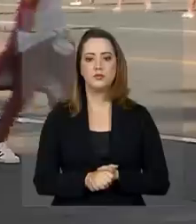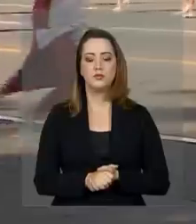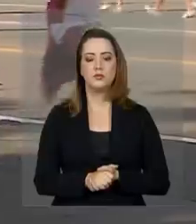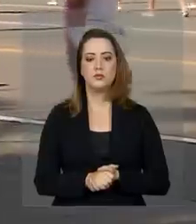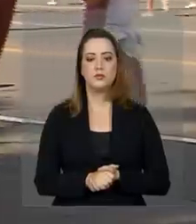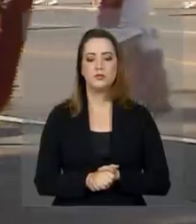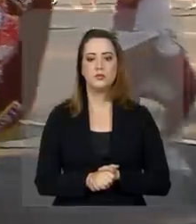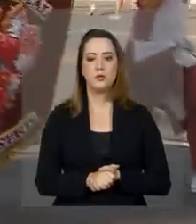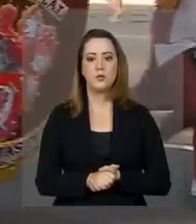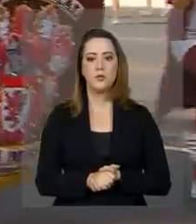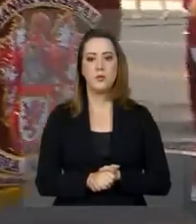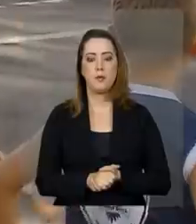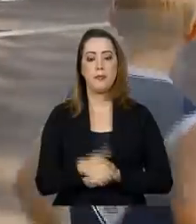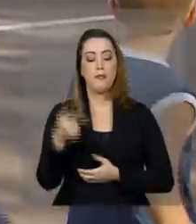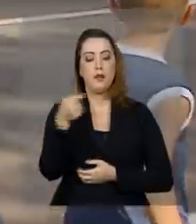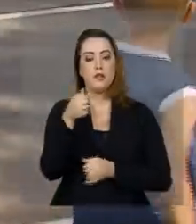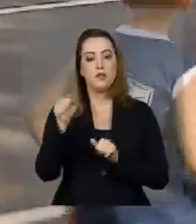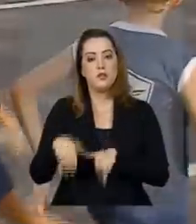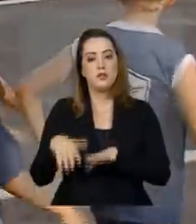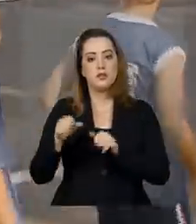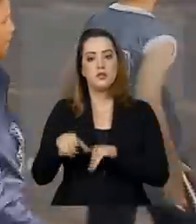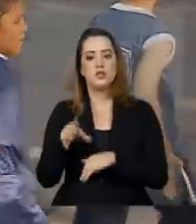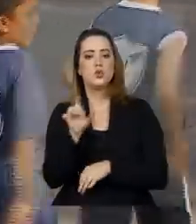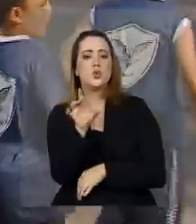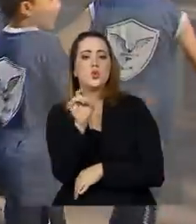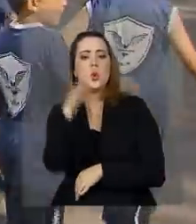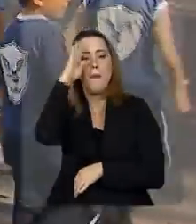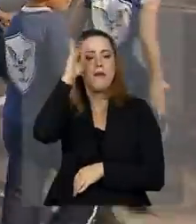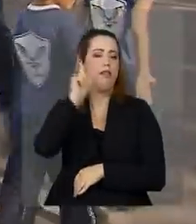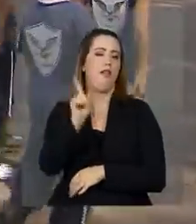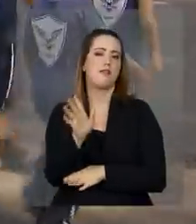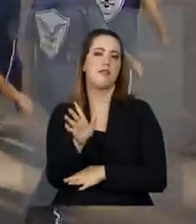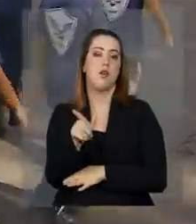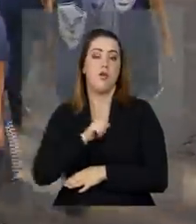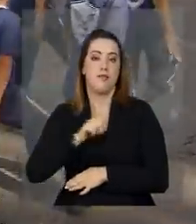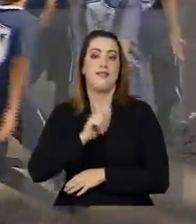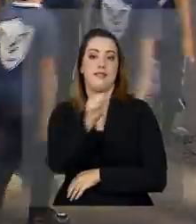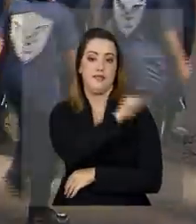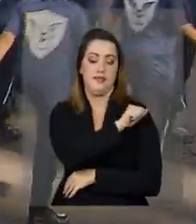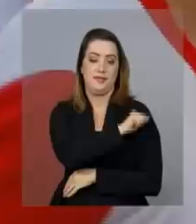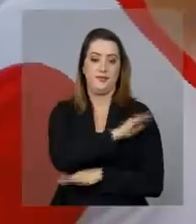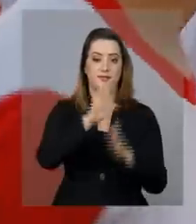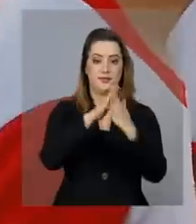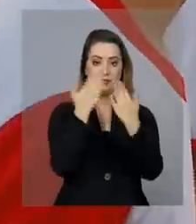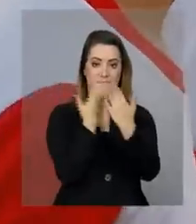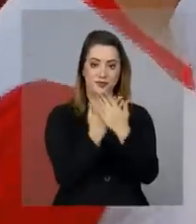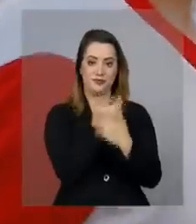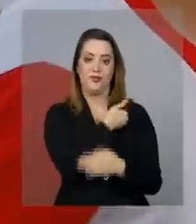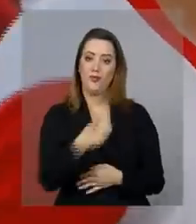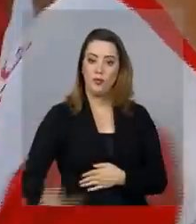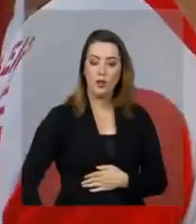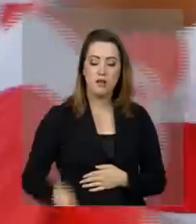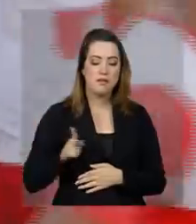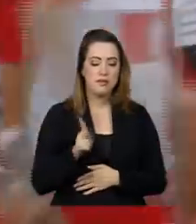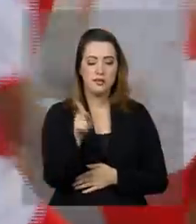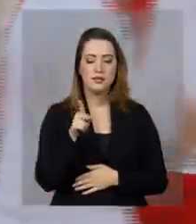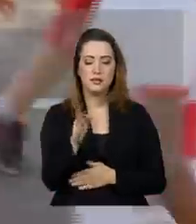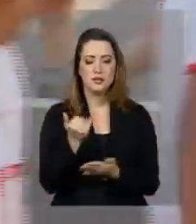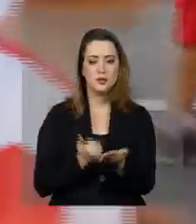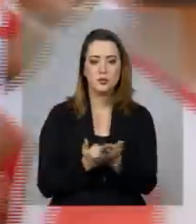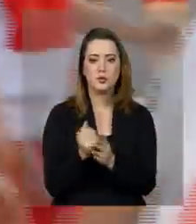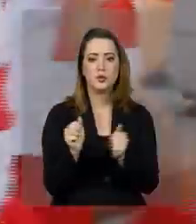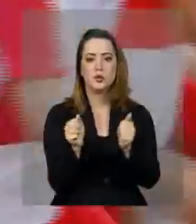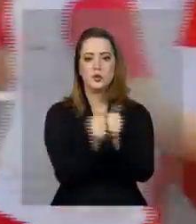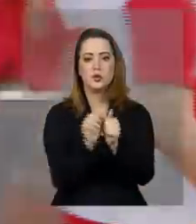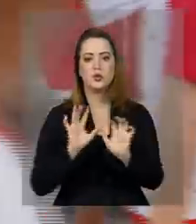O desfile de 7 de setembro não é formado só de militares. Os alunos de escolas públicas sempre participam do evento. O grupo